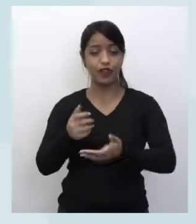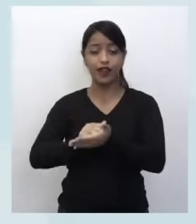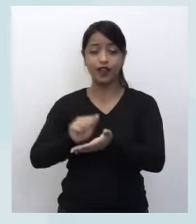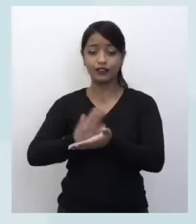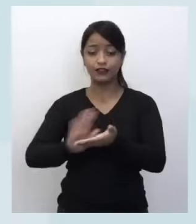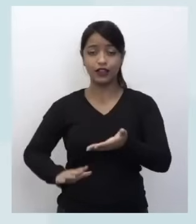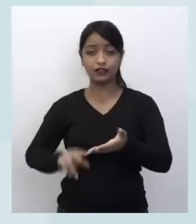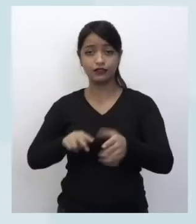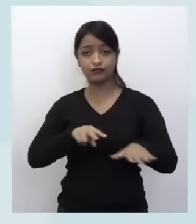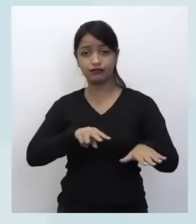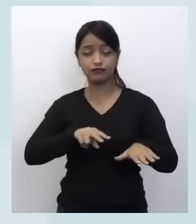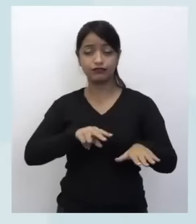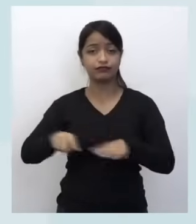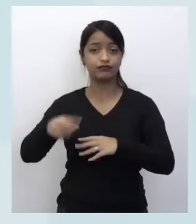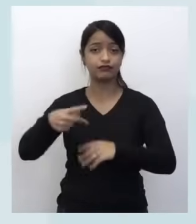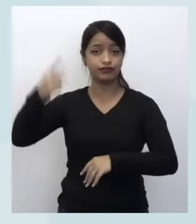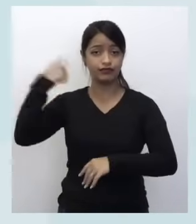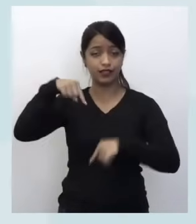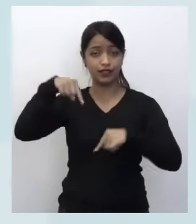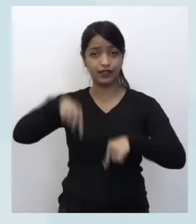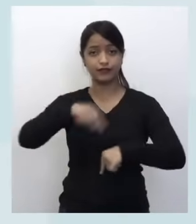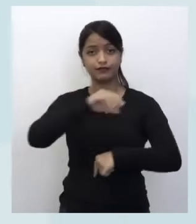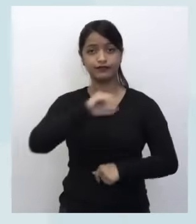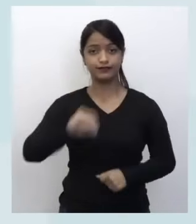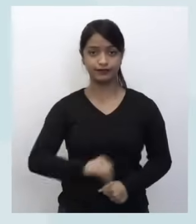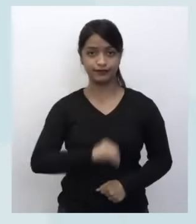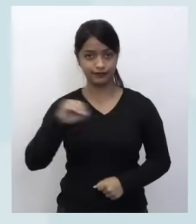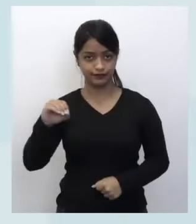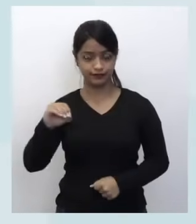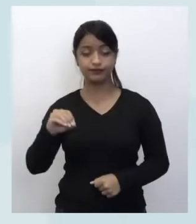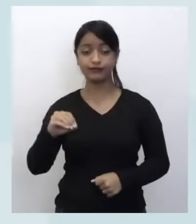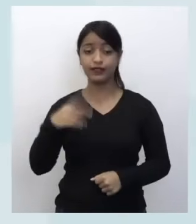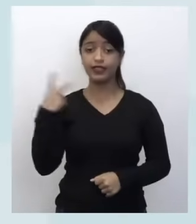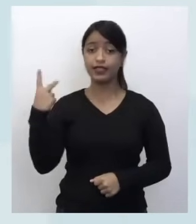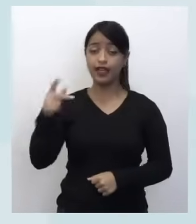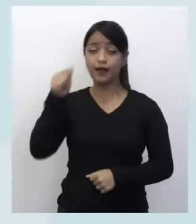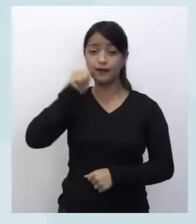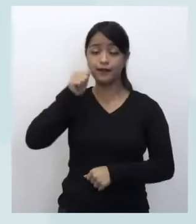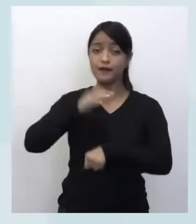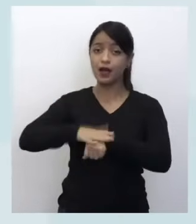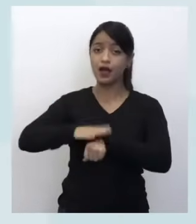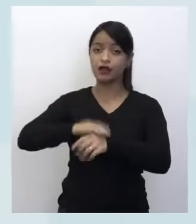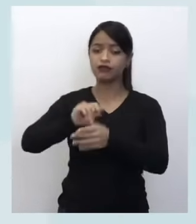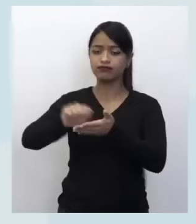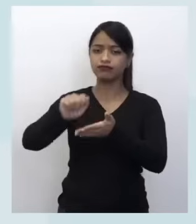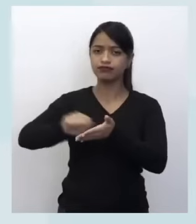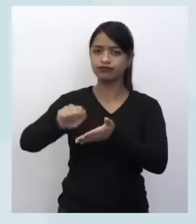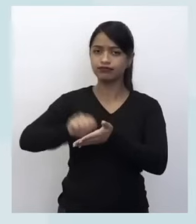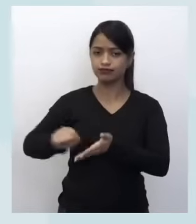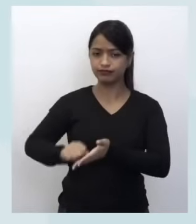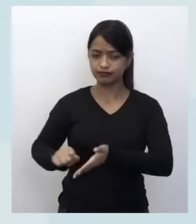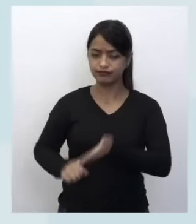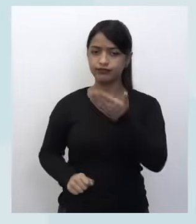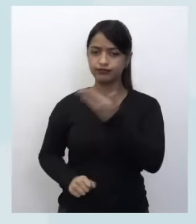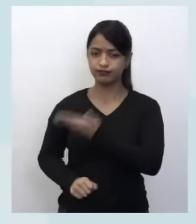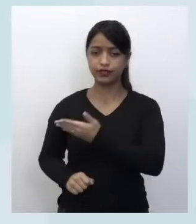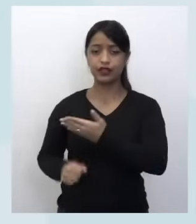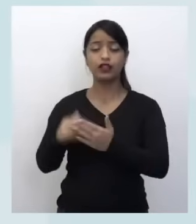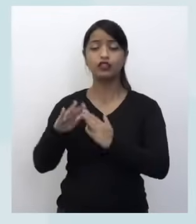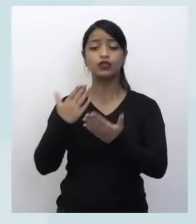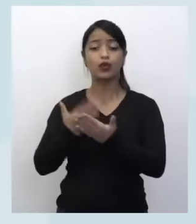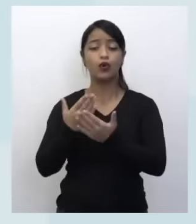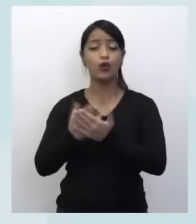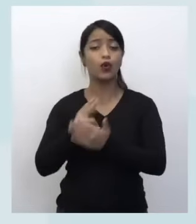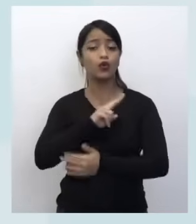aula passada aqui pelo Centro de Mídias. Então, aí está a anotação para vocês da aluna Rayane Porfírio, da Escola Estadual